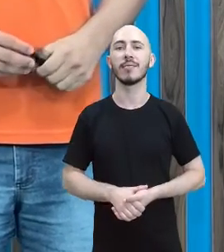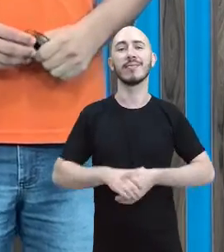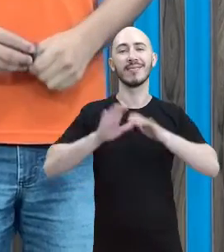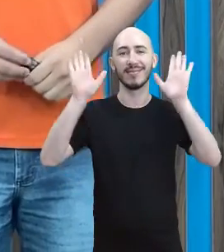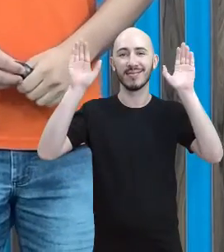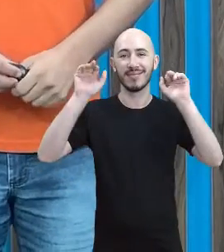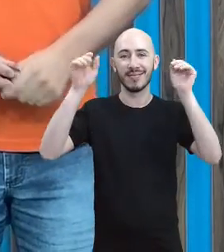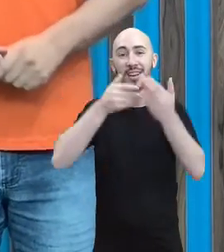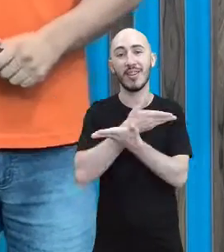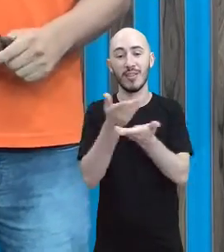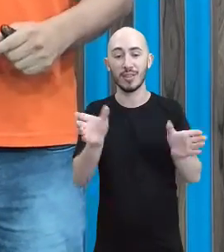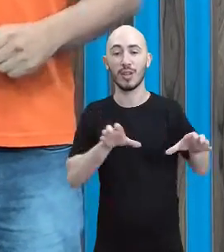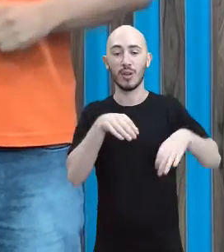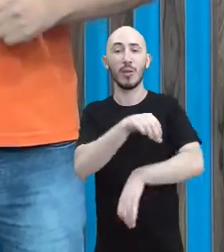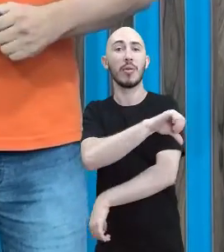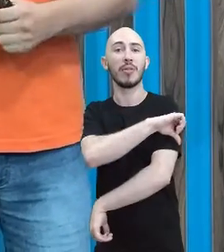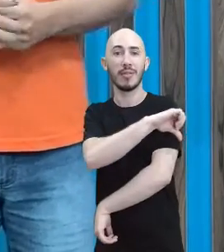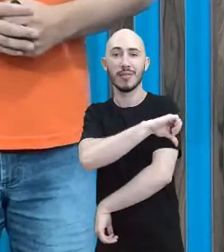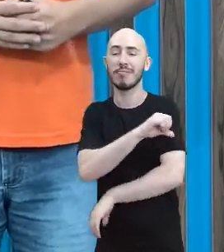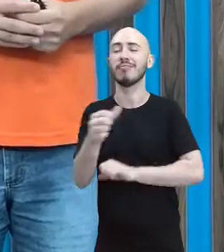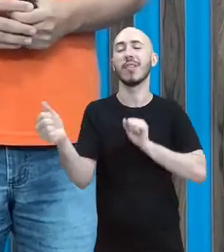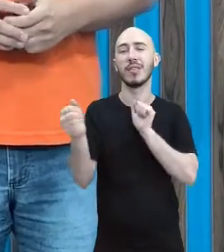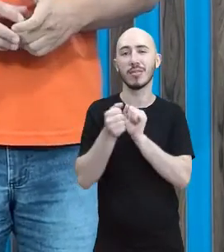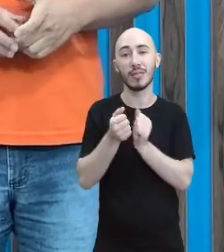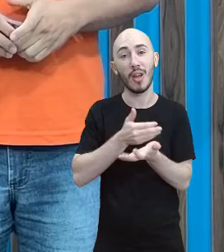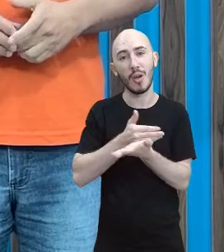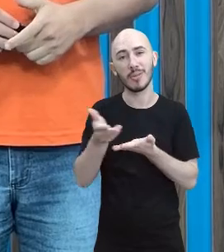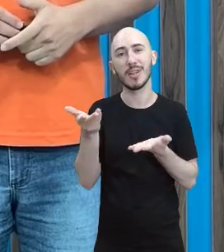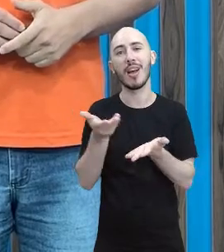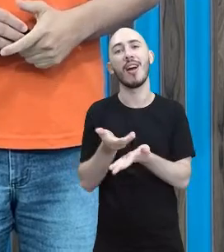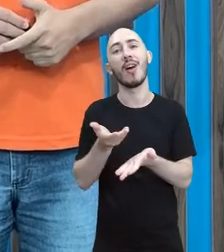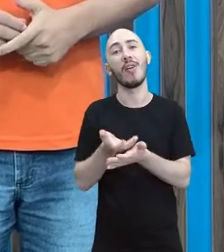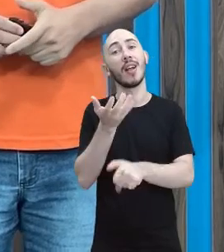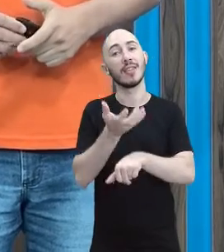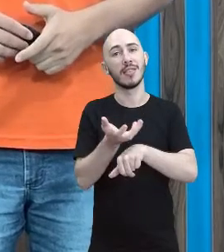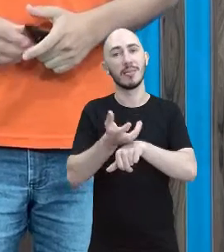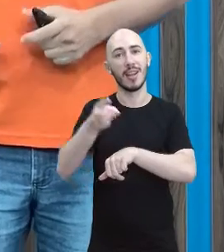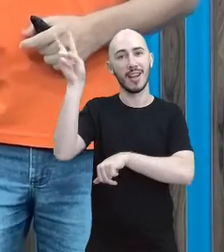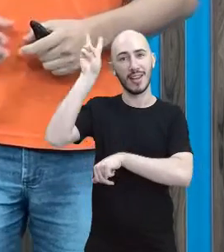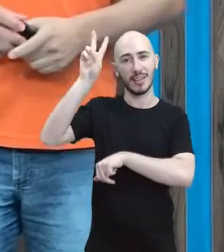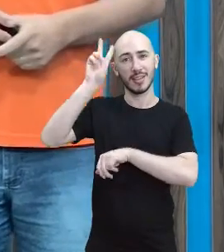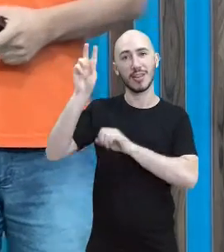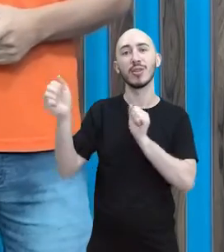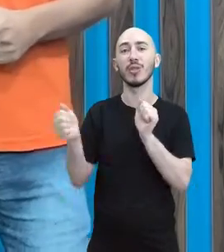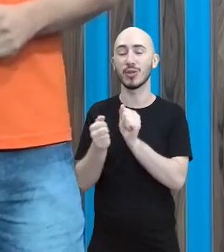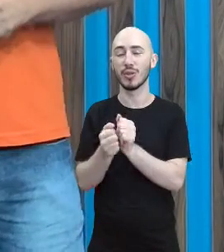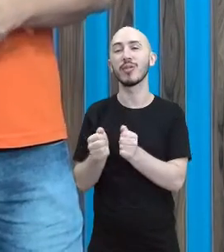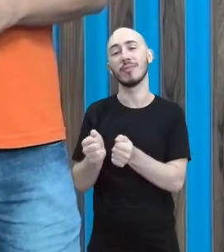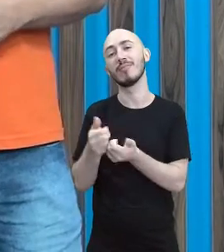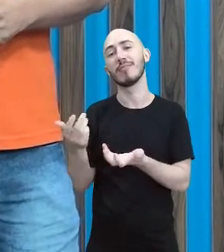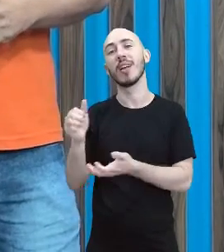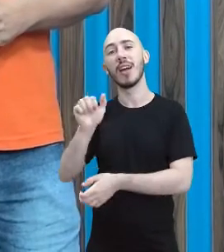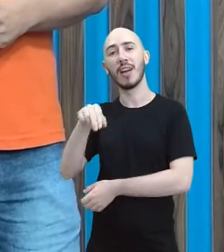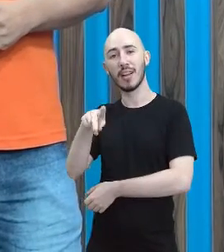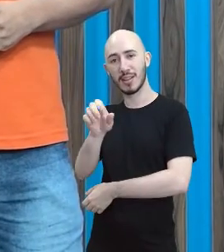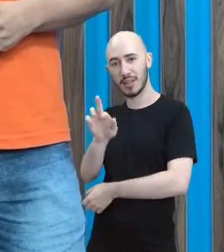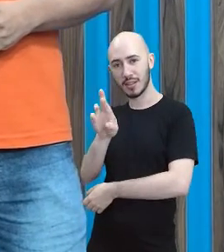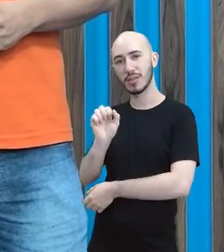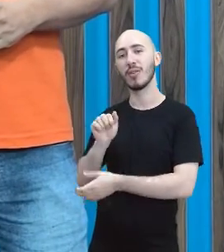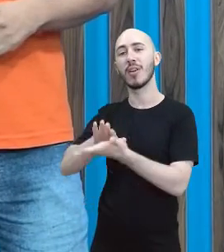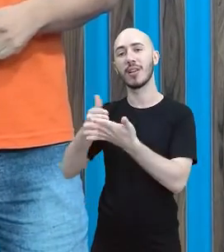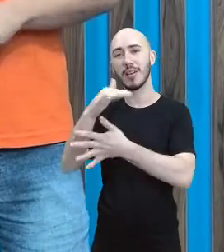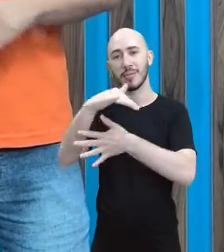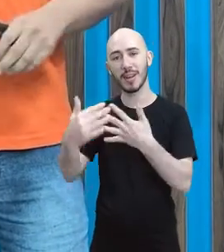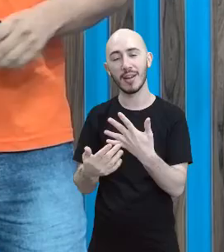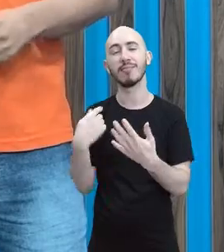moçada do nono ano, tamo junto aí, vamos iniciar a nossa aula de História, tá bom? Hoje eu estou aqui acompanhado do Anderson, nosso intérprete de Libras, né, que faz